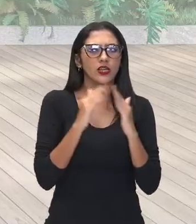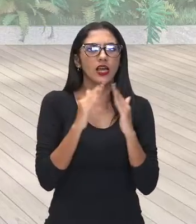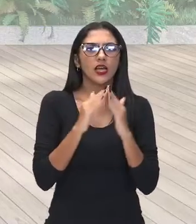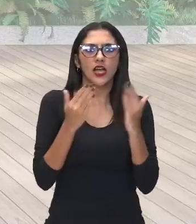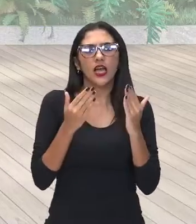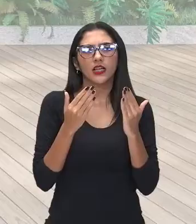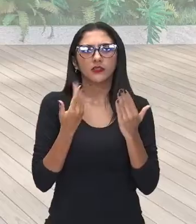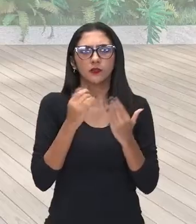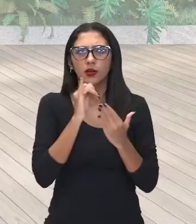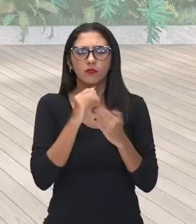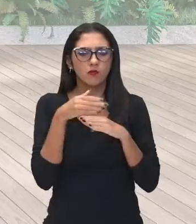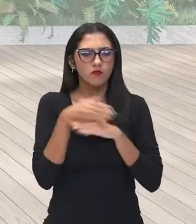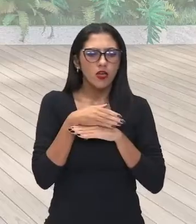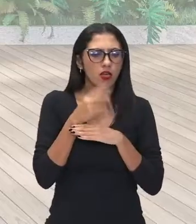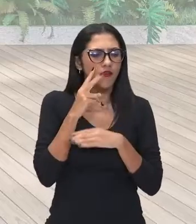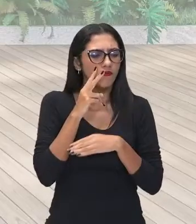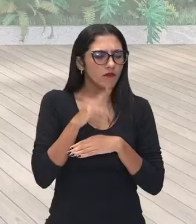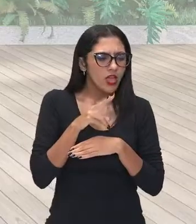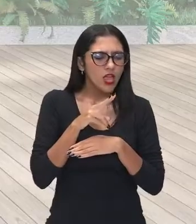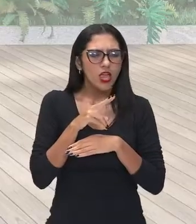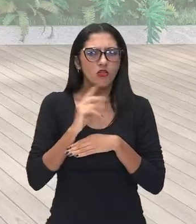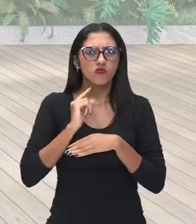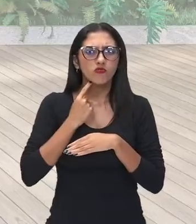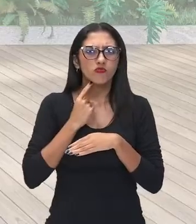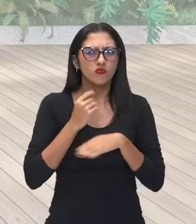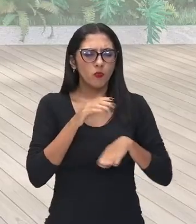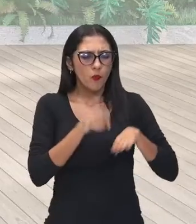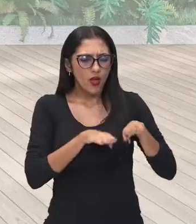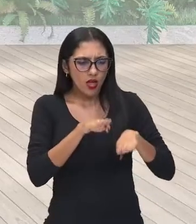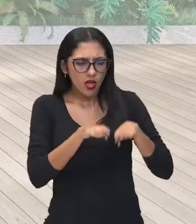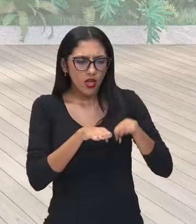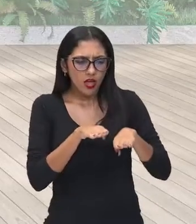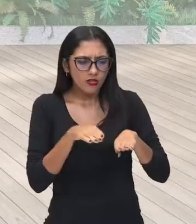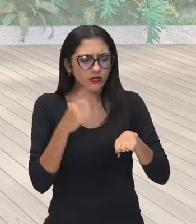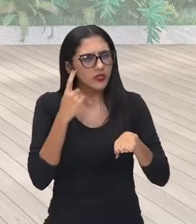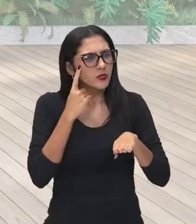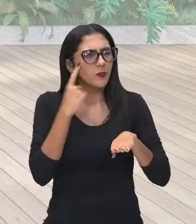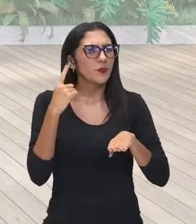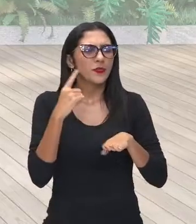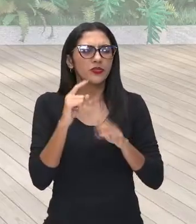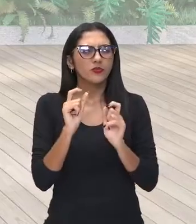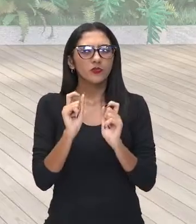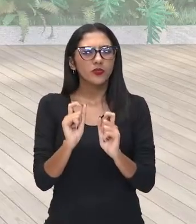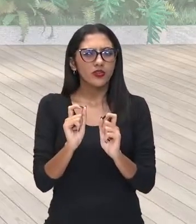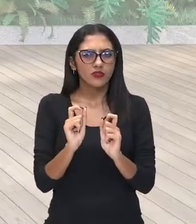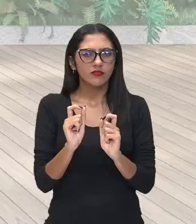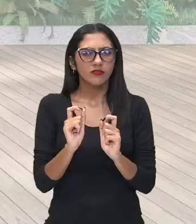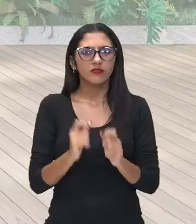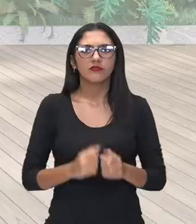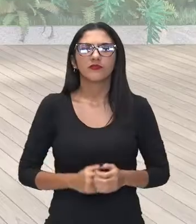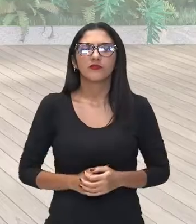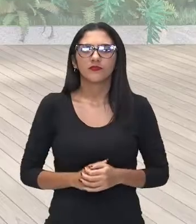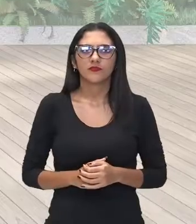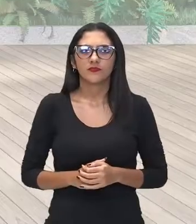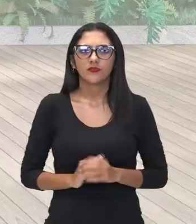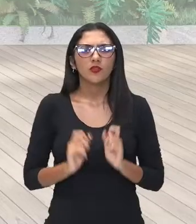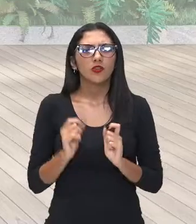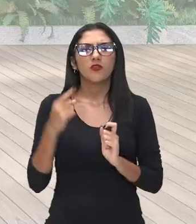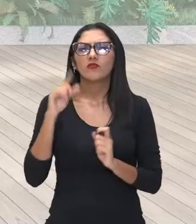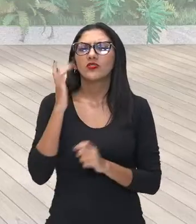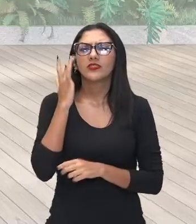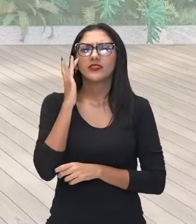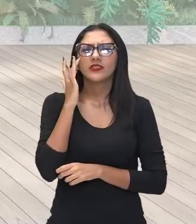pegadas, o que é que eu vou pensar? Daria um conto? O que é que vocês acham? Um